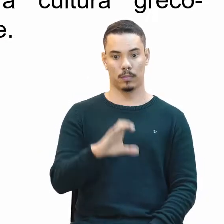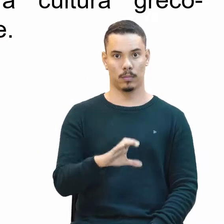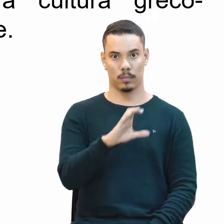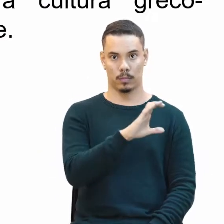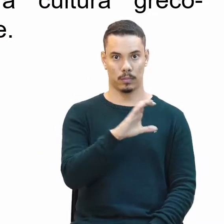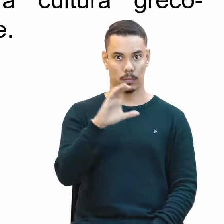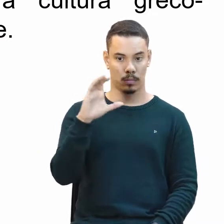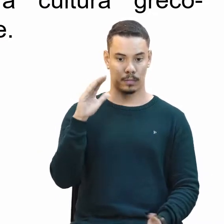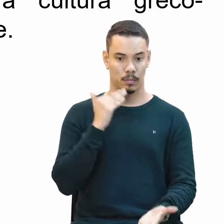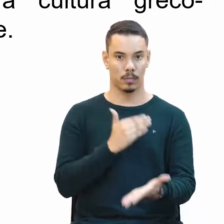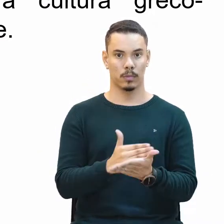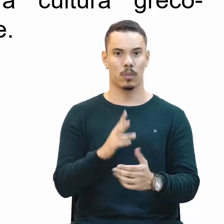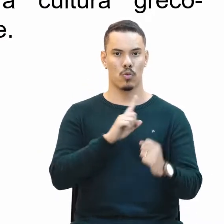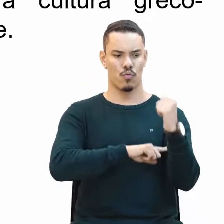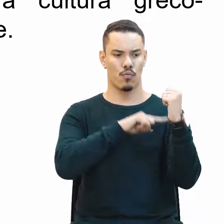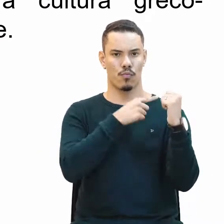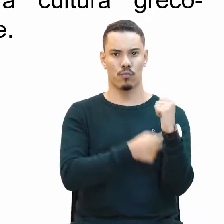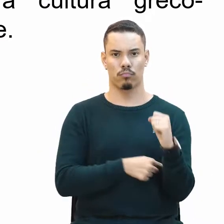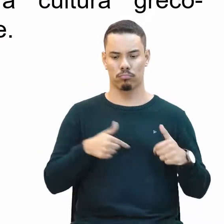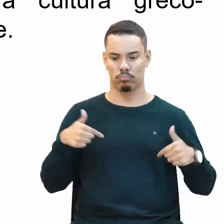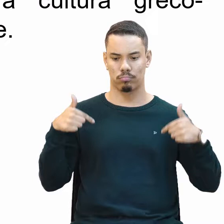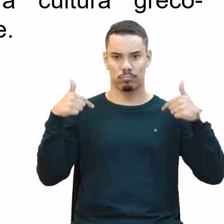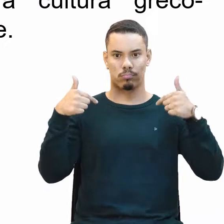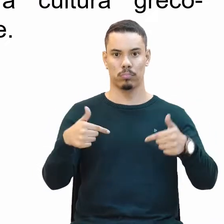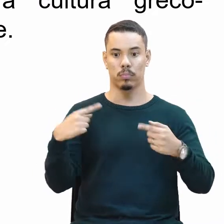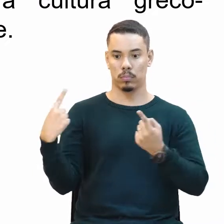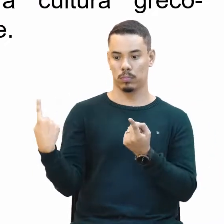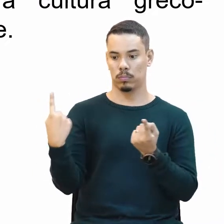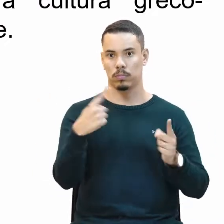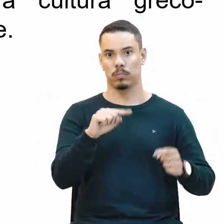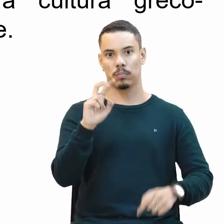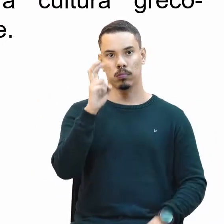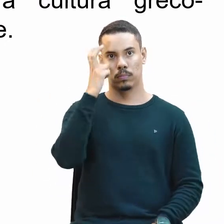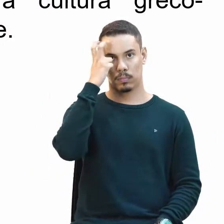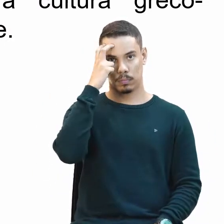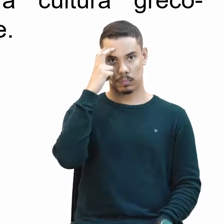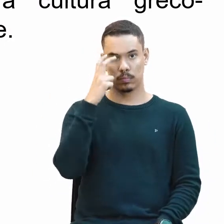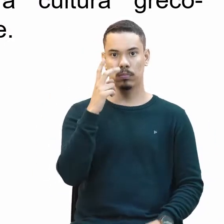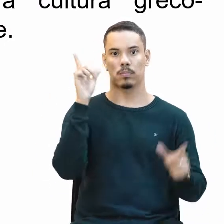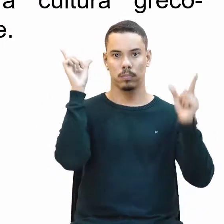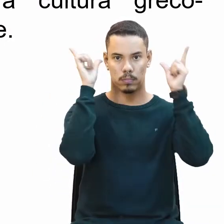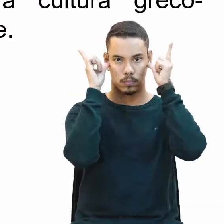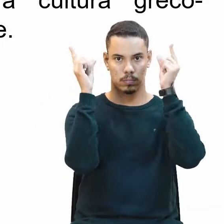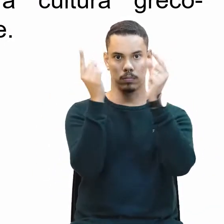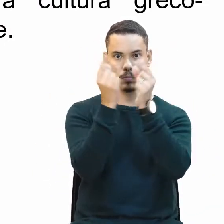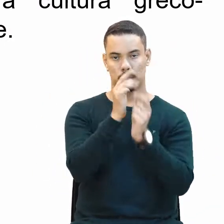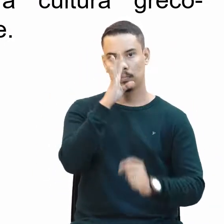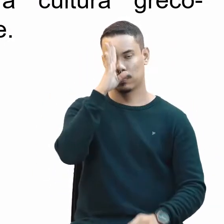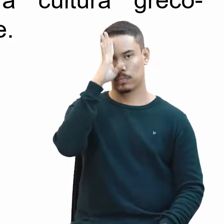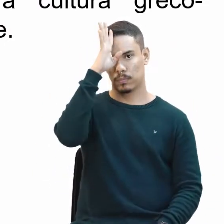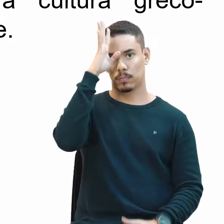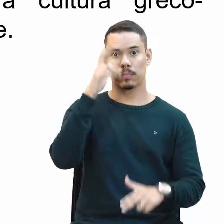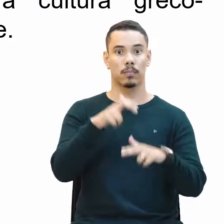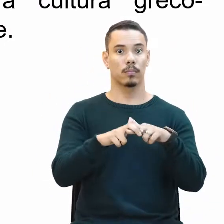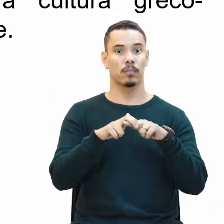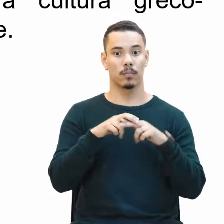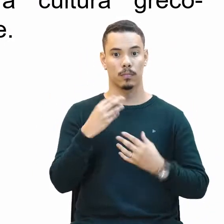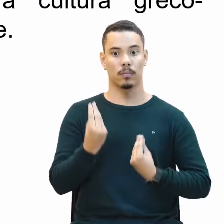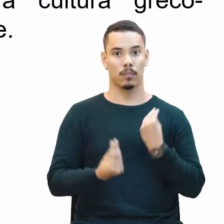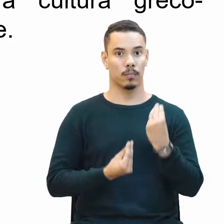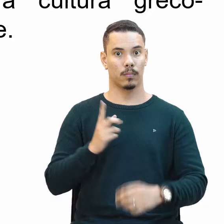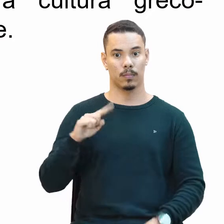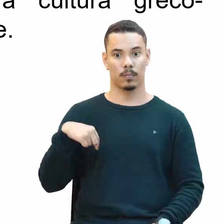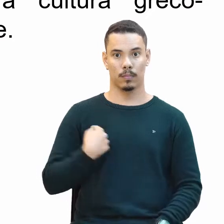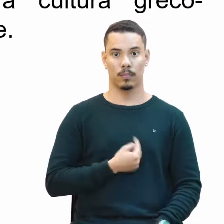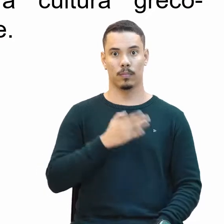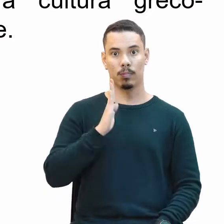começou a ganhar força em contraposição à cultura greco-romana então vigente. Então, como nós vimos na aula